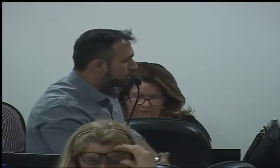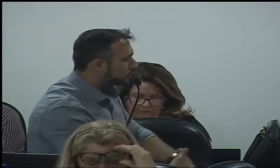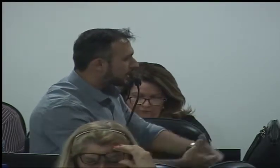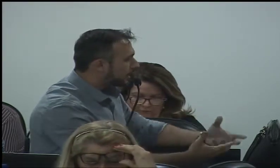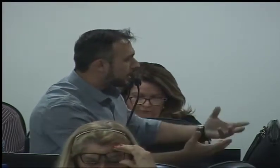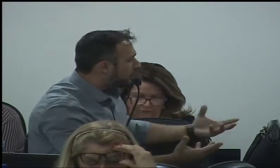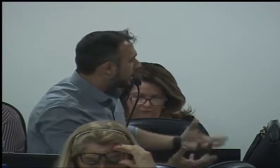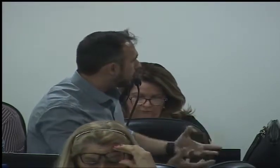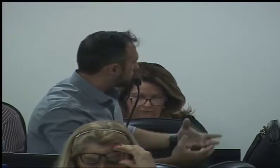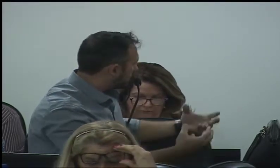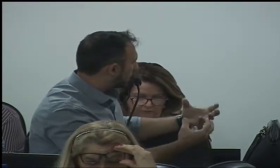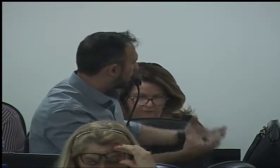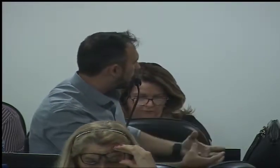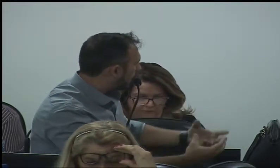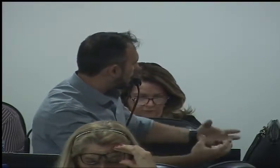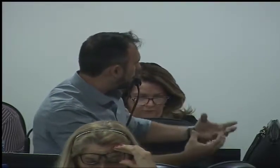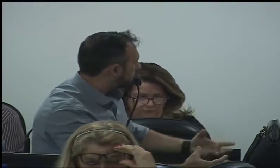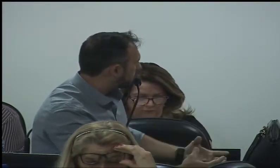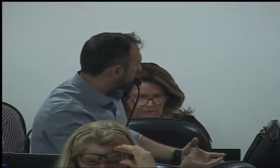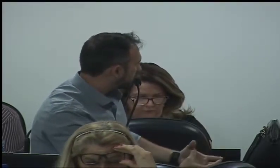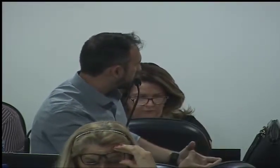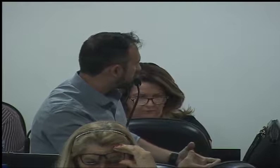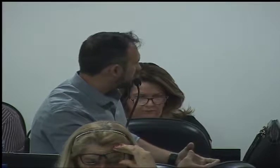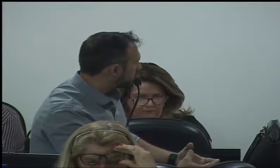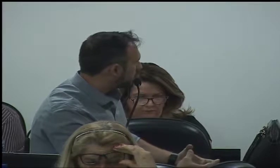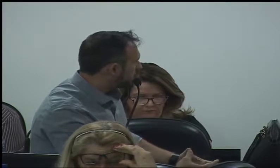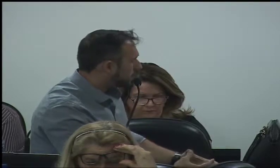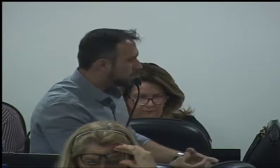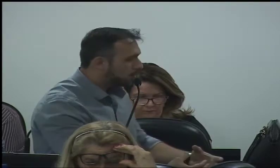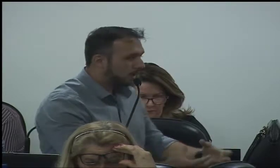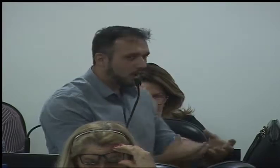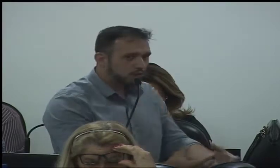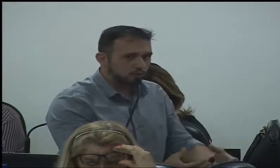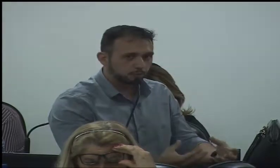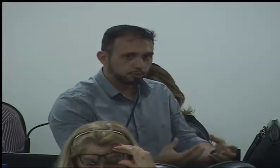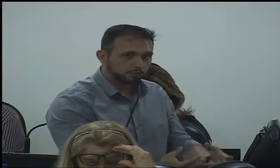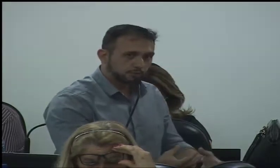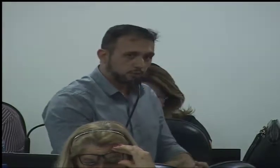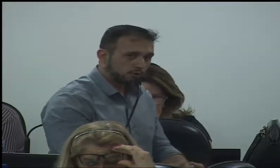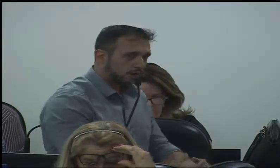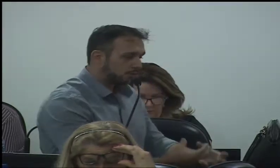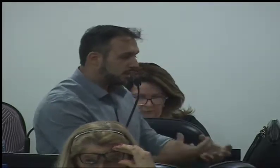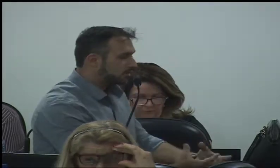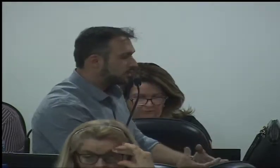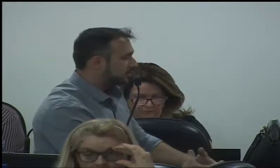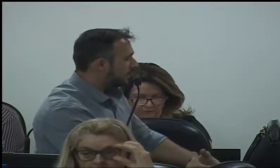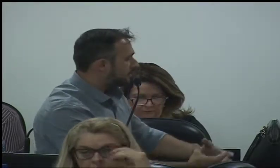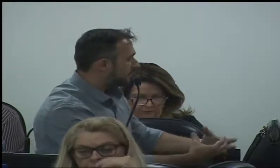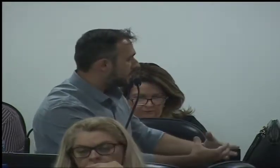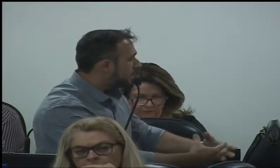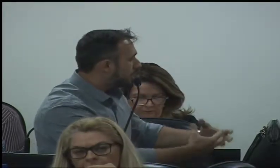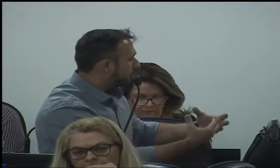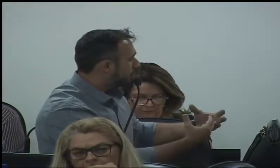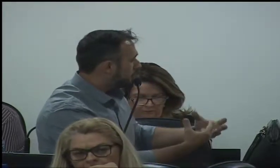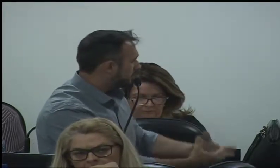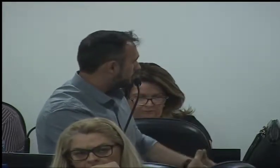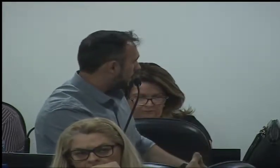forneça todo aquele aparato que aquele mercado precisa. Então, o arranjo produtivo local, isso deve